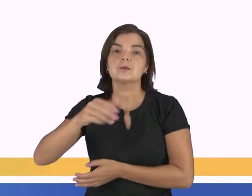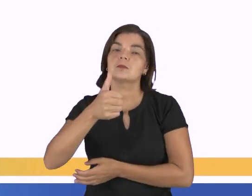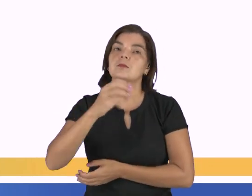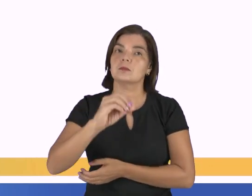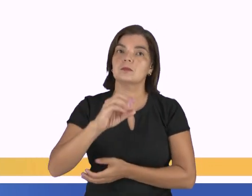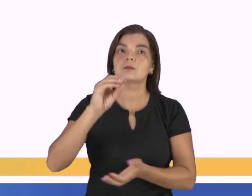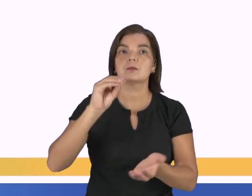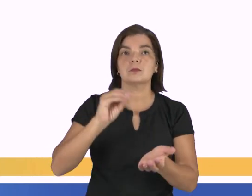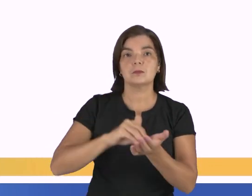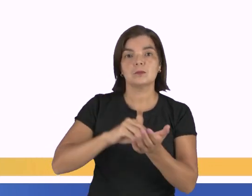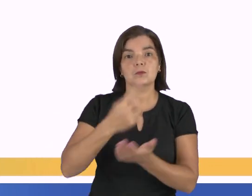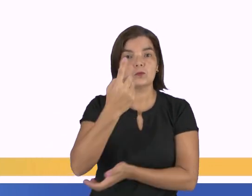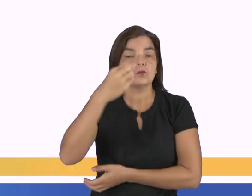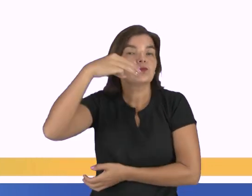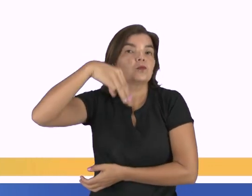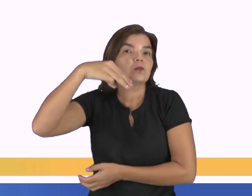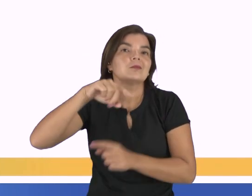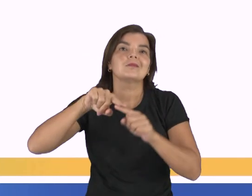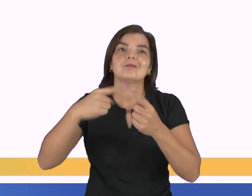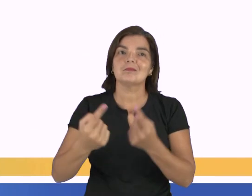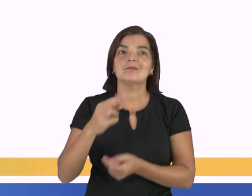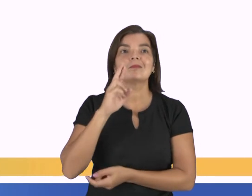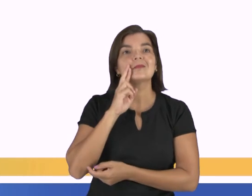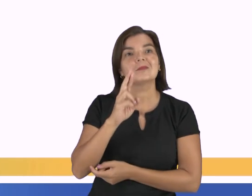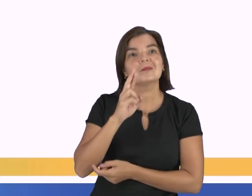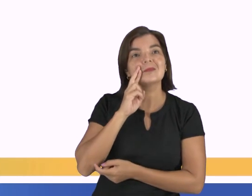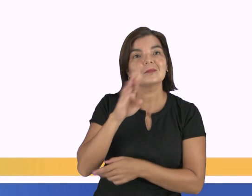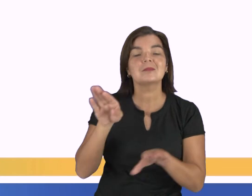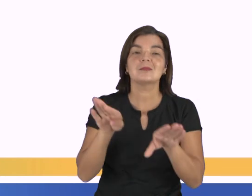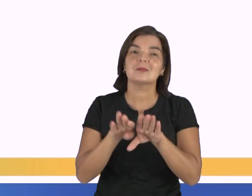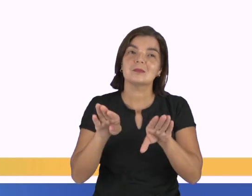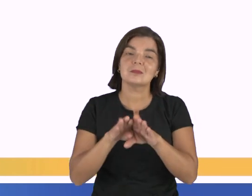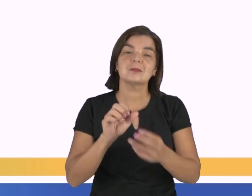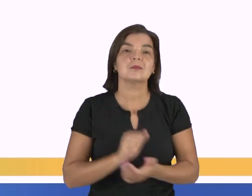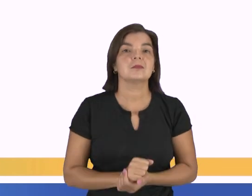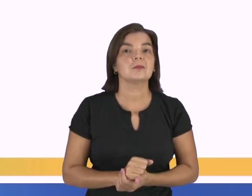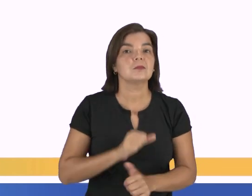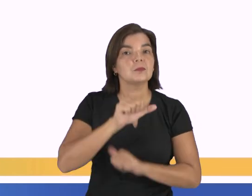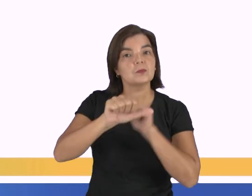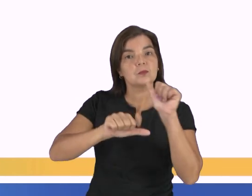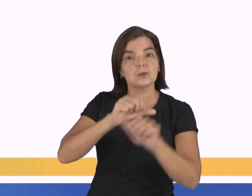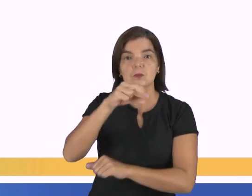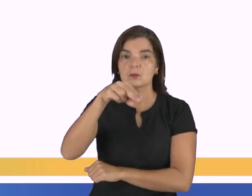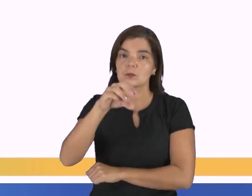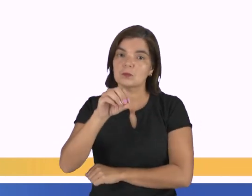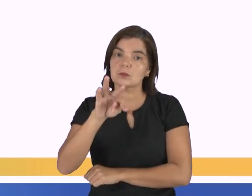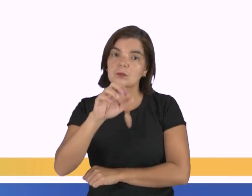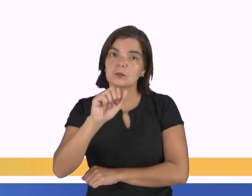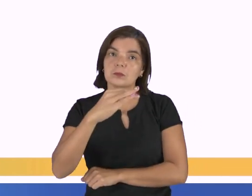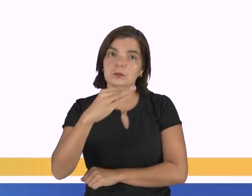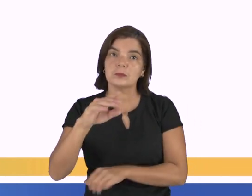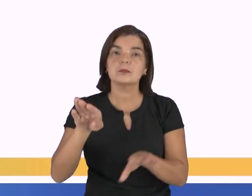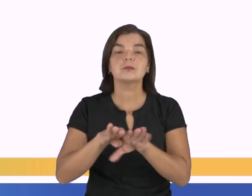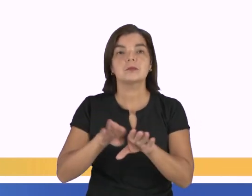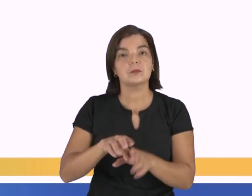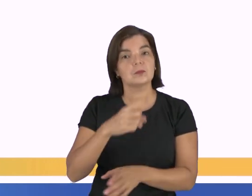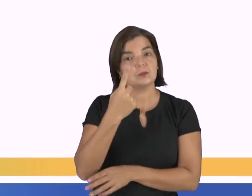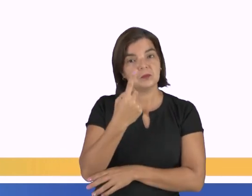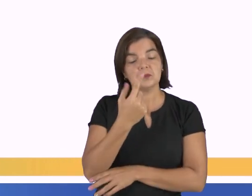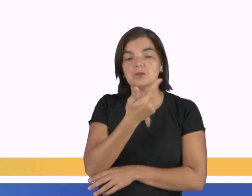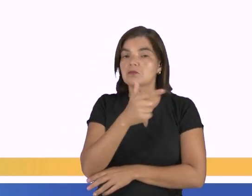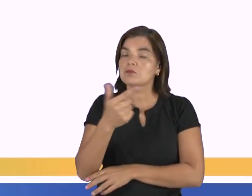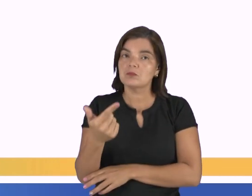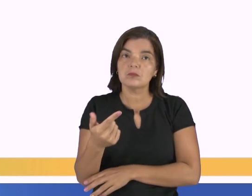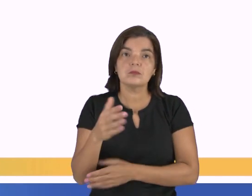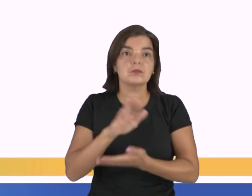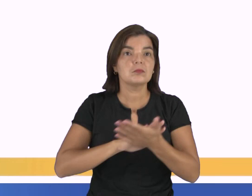sobraria somente 1 metro. Só que como as respostas aqui está em notação científica, como é 1 e não tem